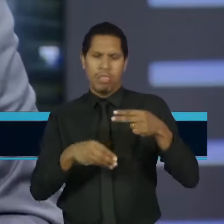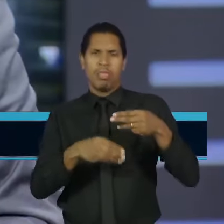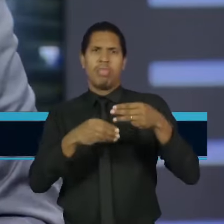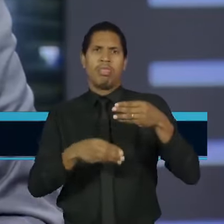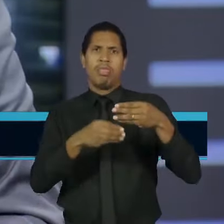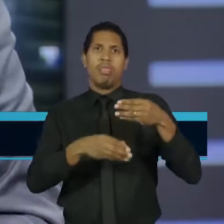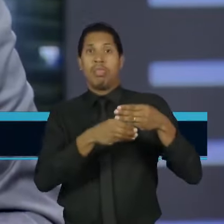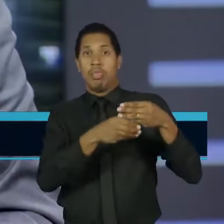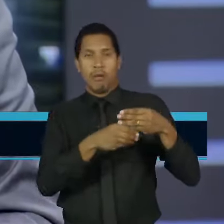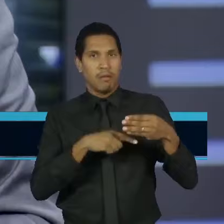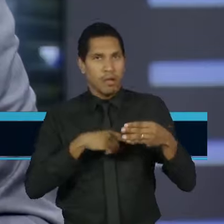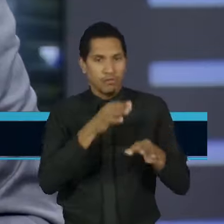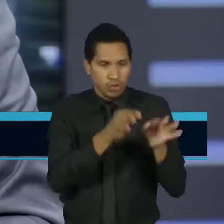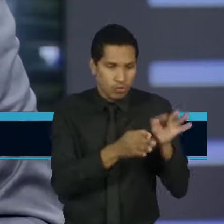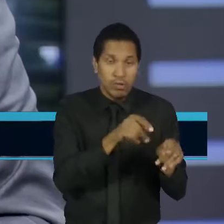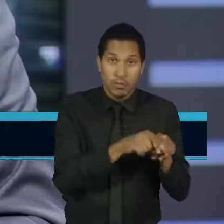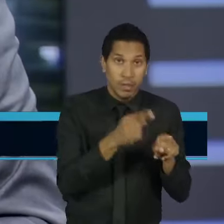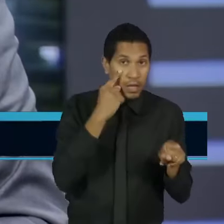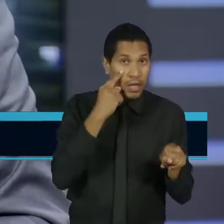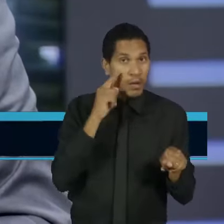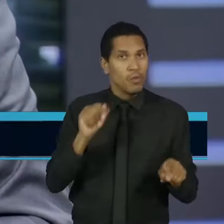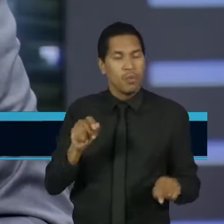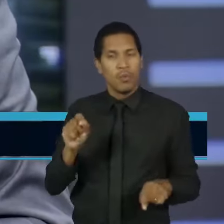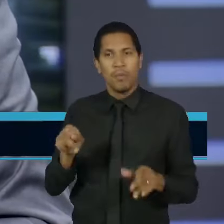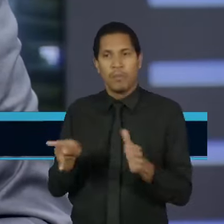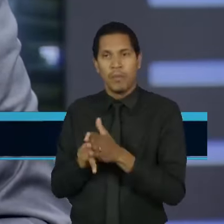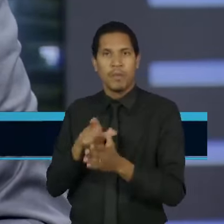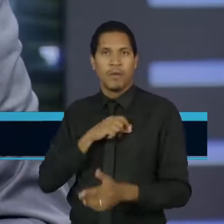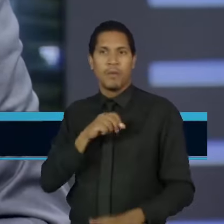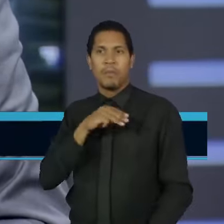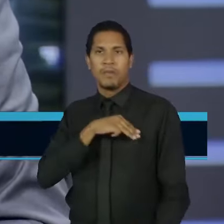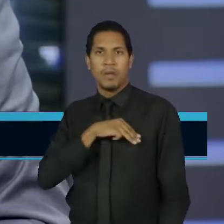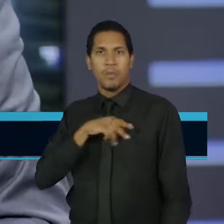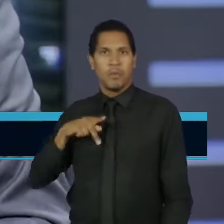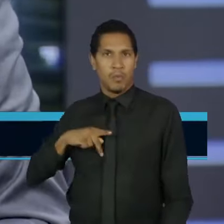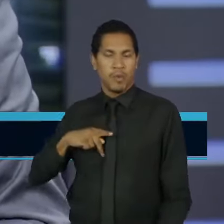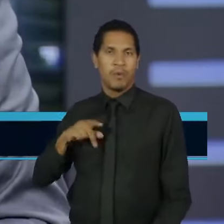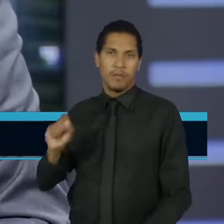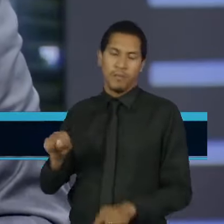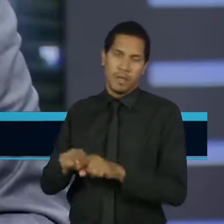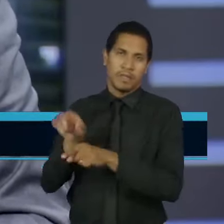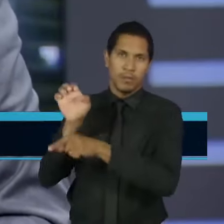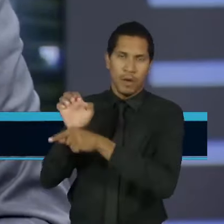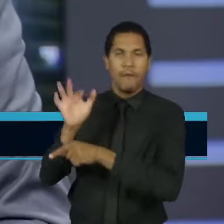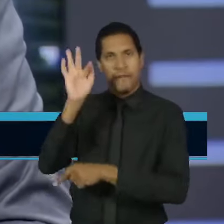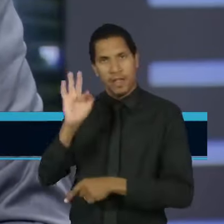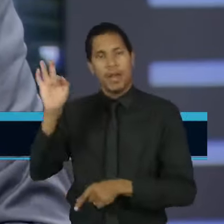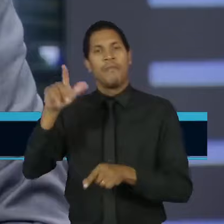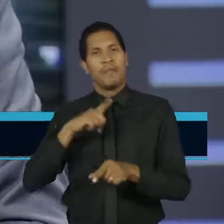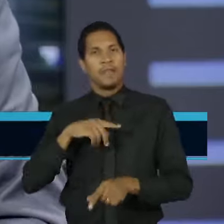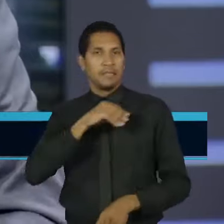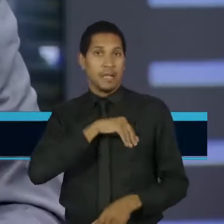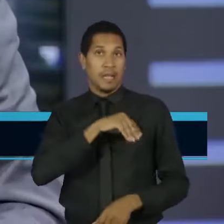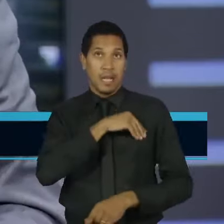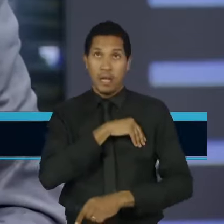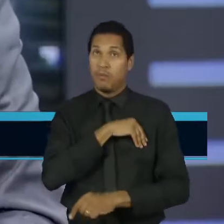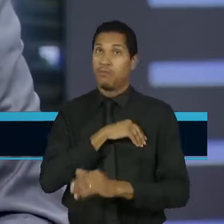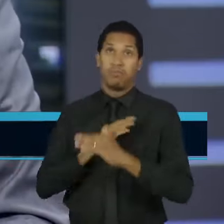Não é só o judiciário, o Ministério Público Federal e os Ministérios Públicos Estaduais também têm salários